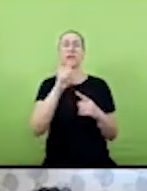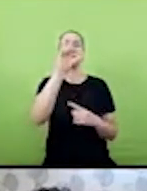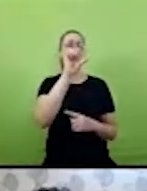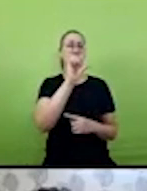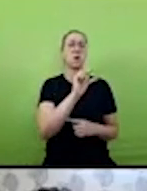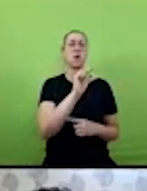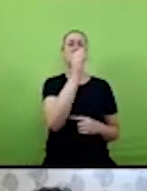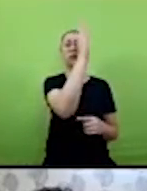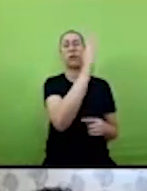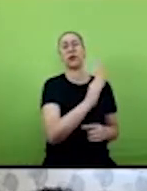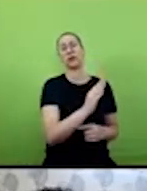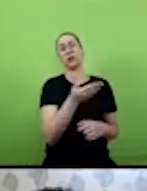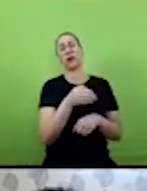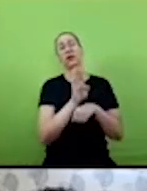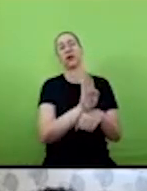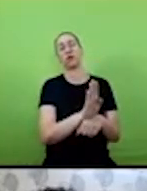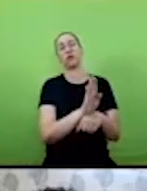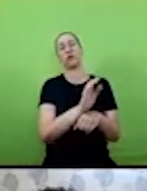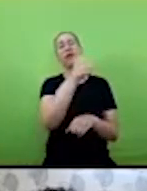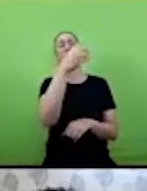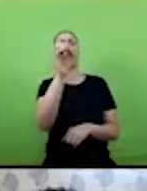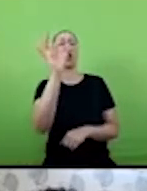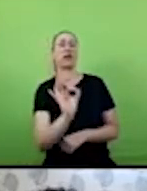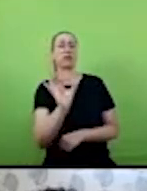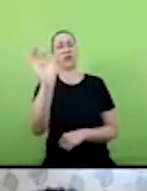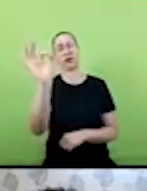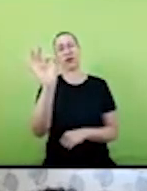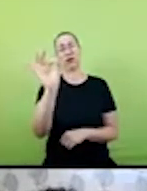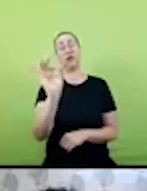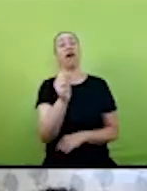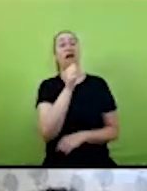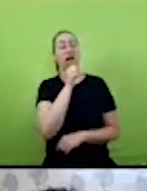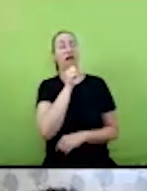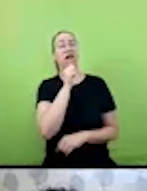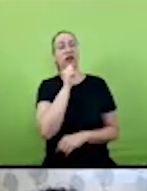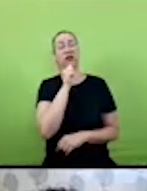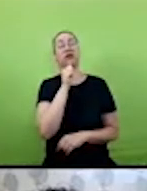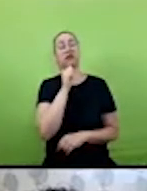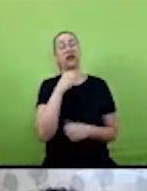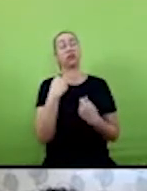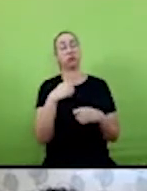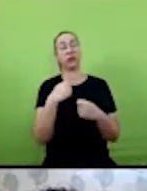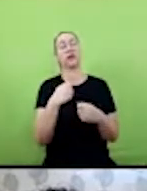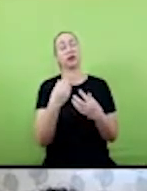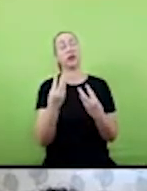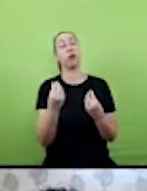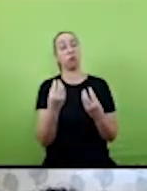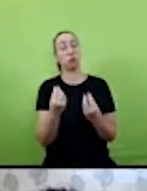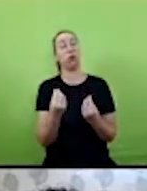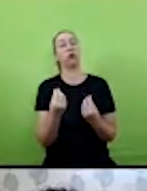à mulher. Então, estamos ainda, né, apesar dos avanços, ainda no